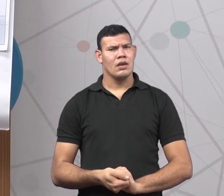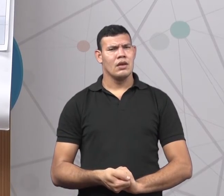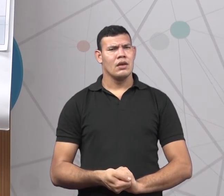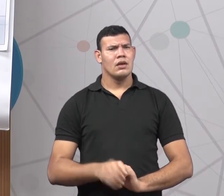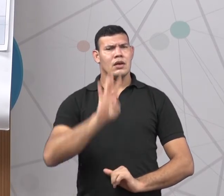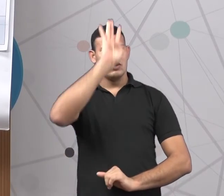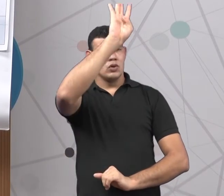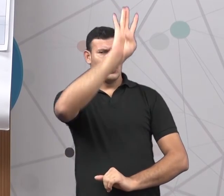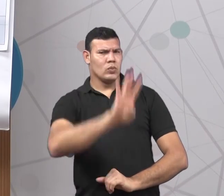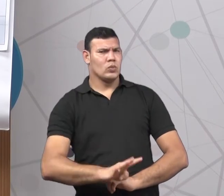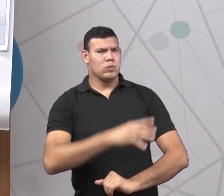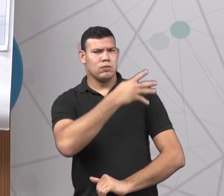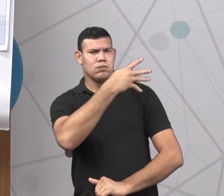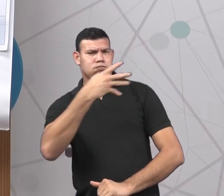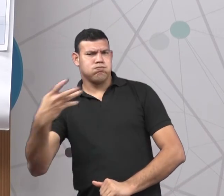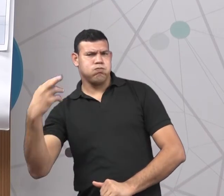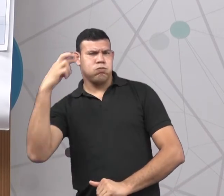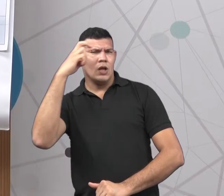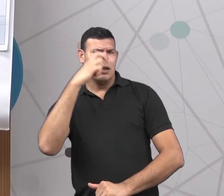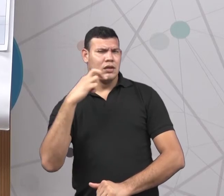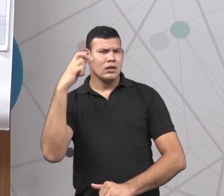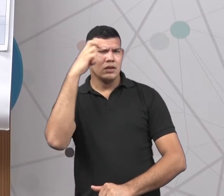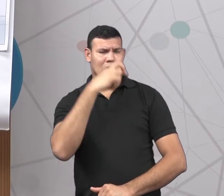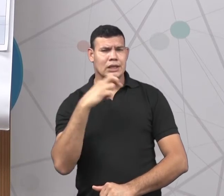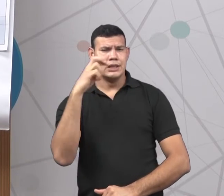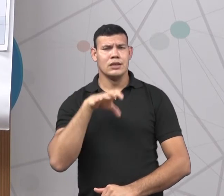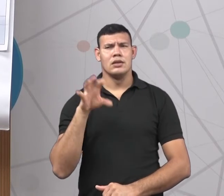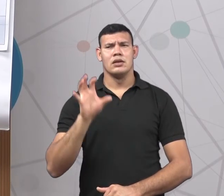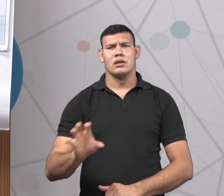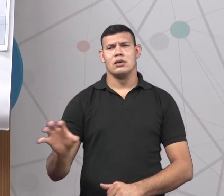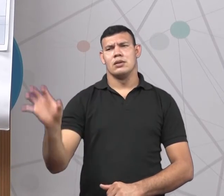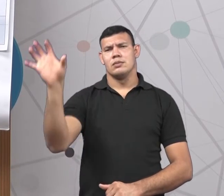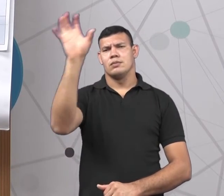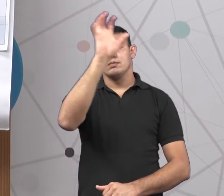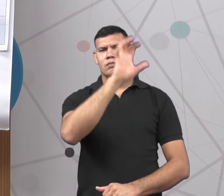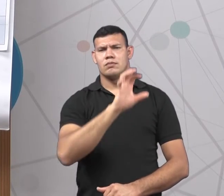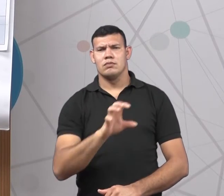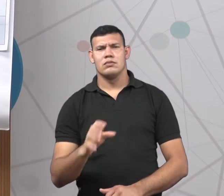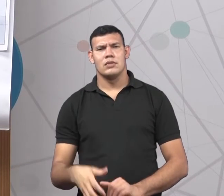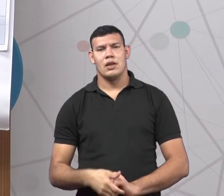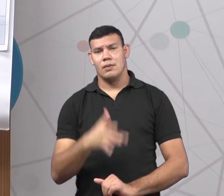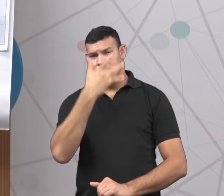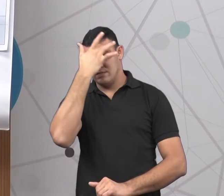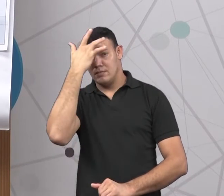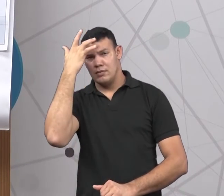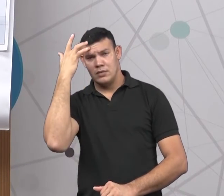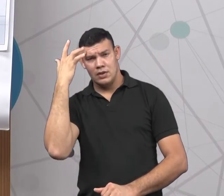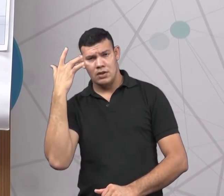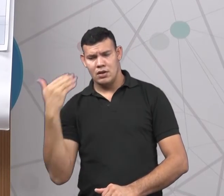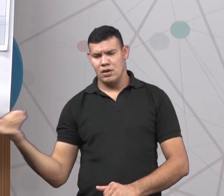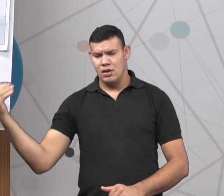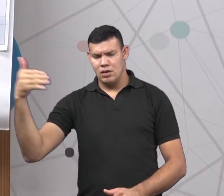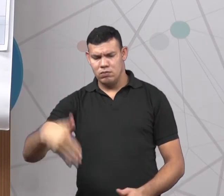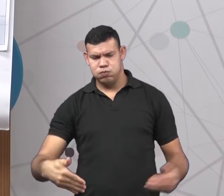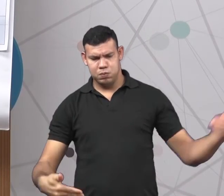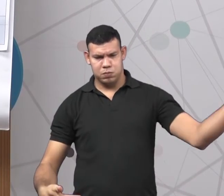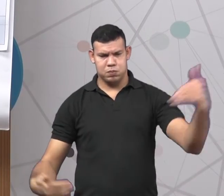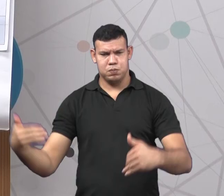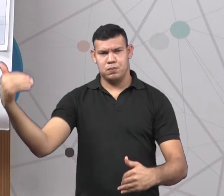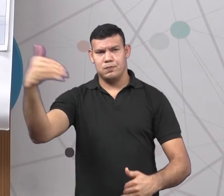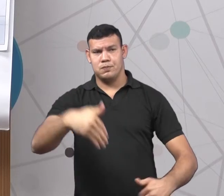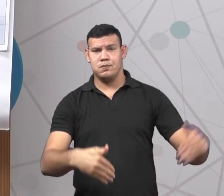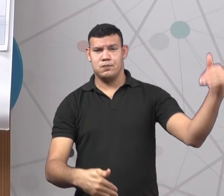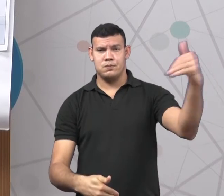olhando para essa tabela, qual foi a região que teve mais pessoas que vieram de outro lugar